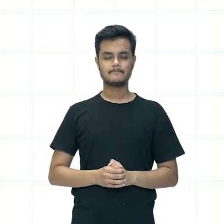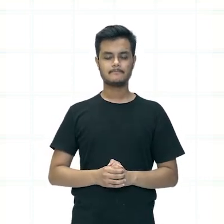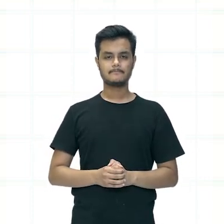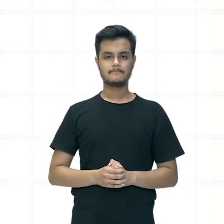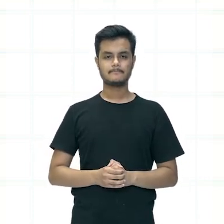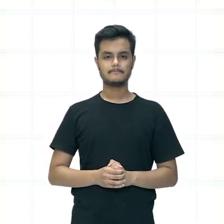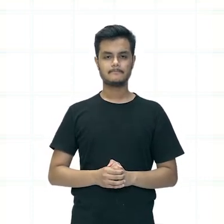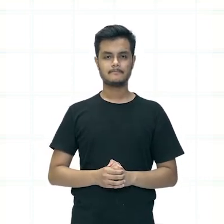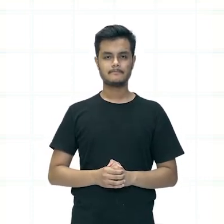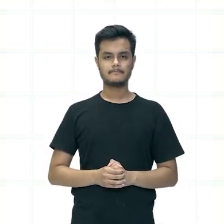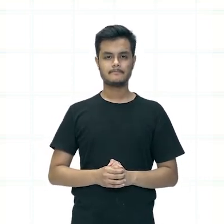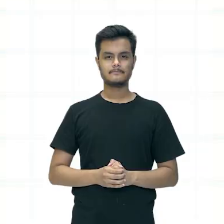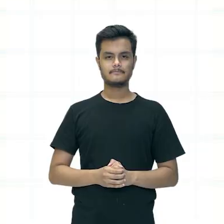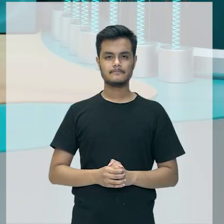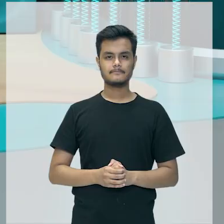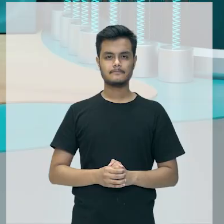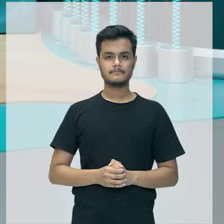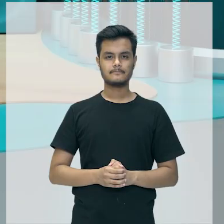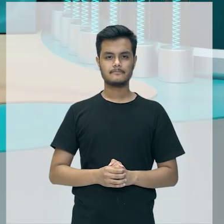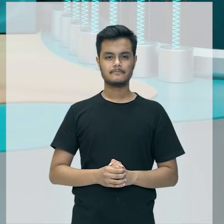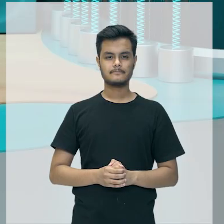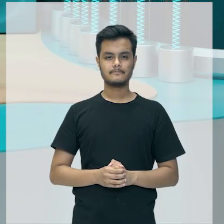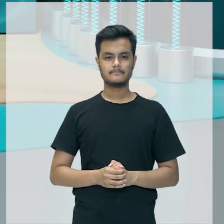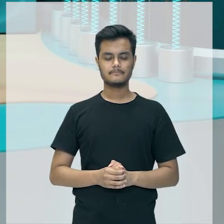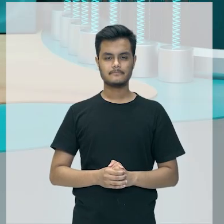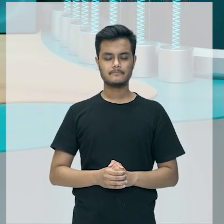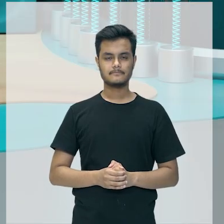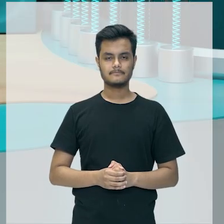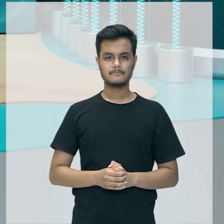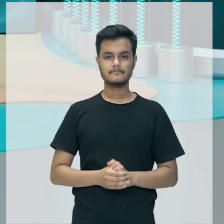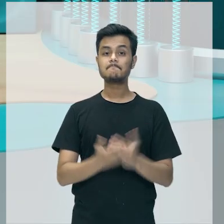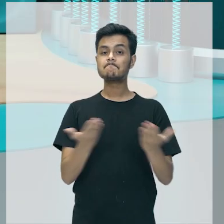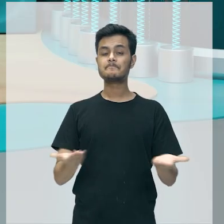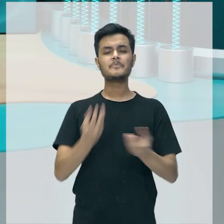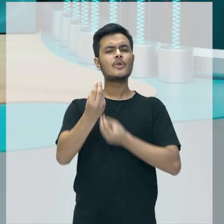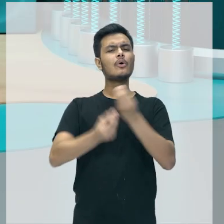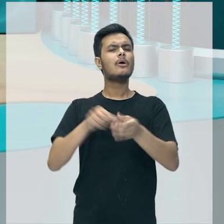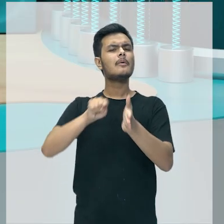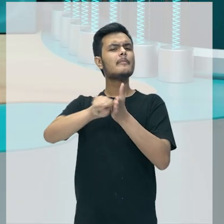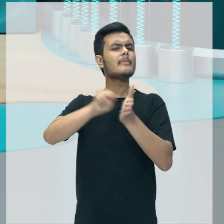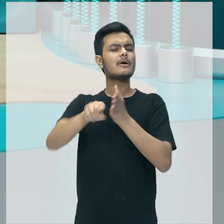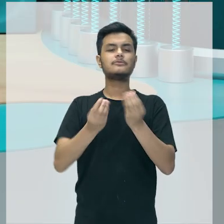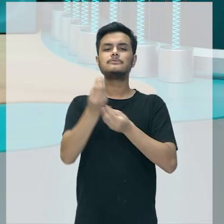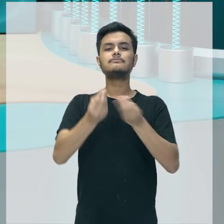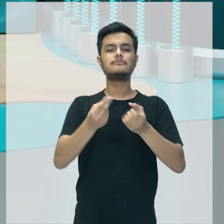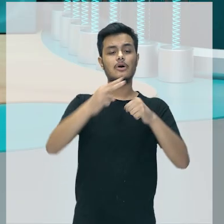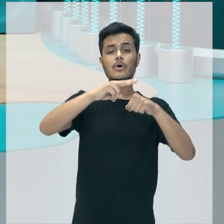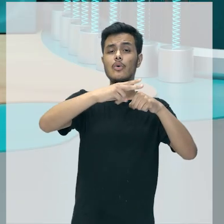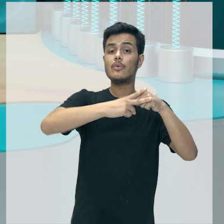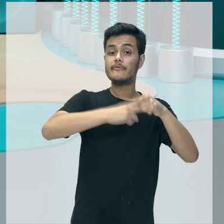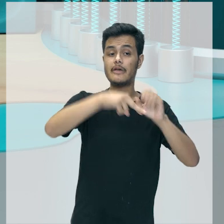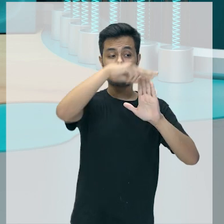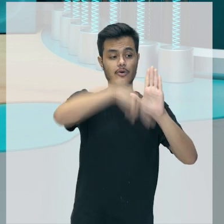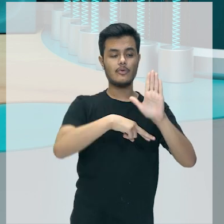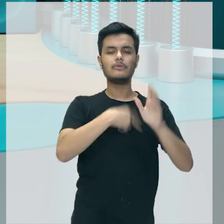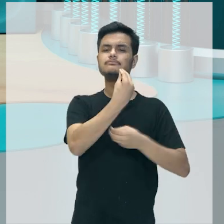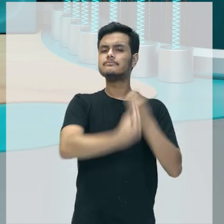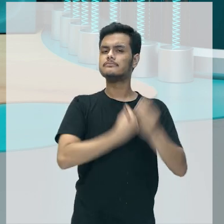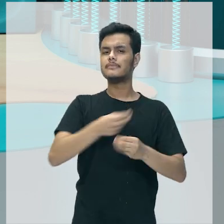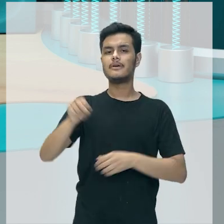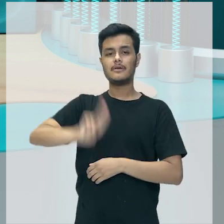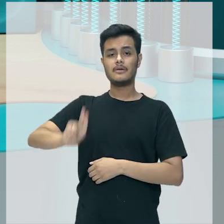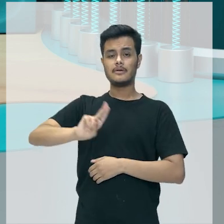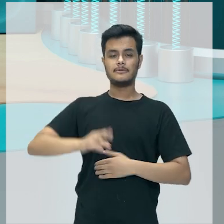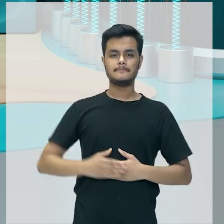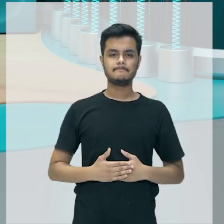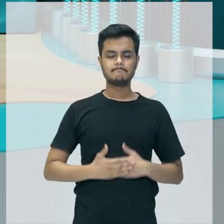mais sobre o simple past aqui. Questions, são perguntas. He discussed how to